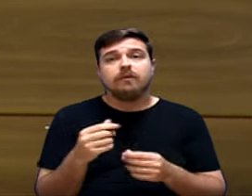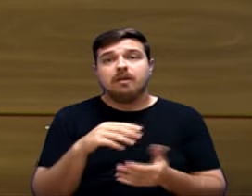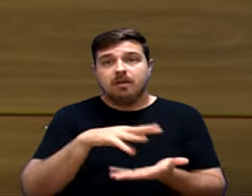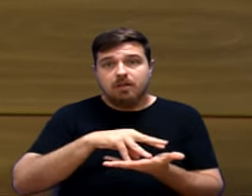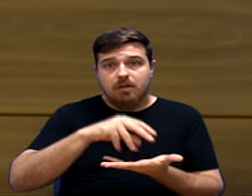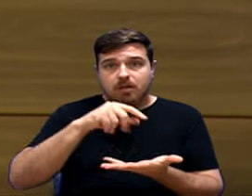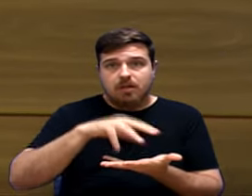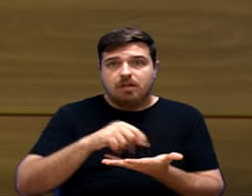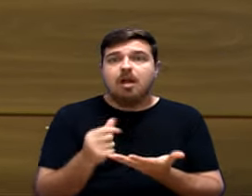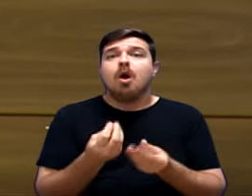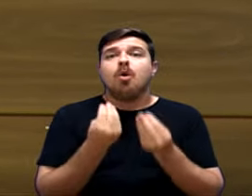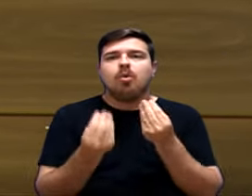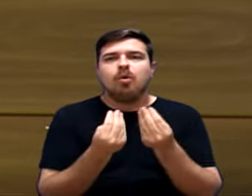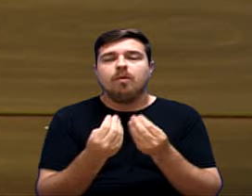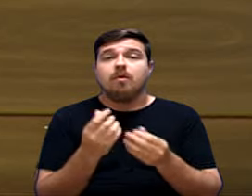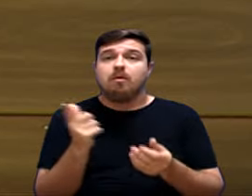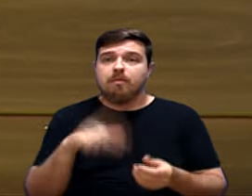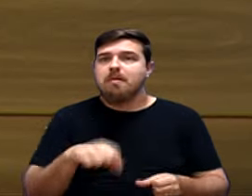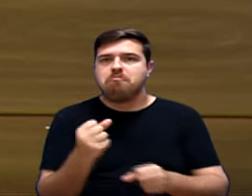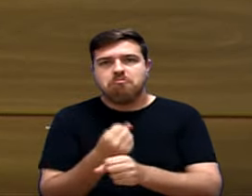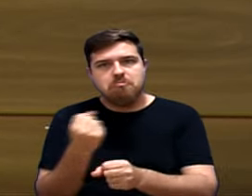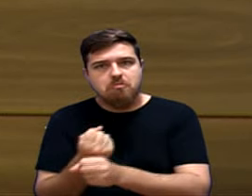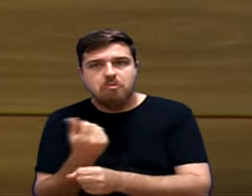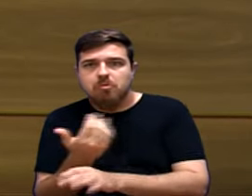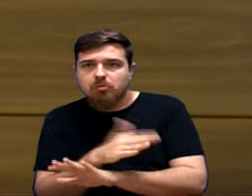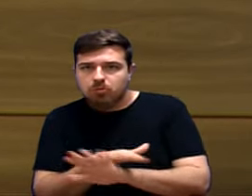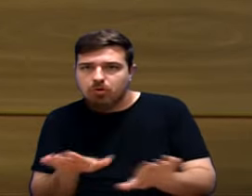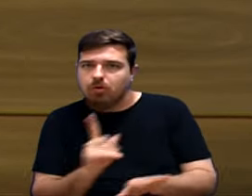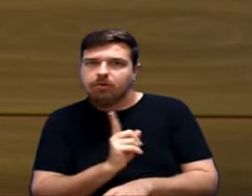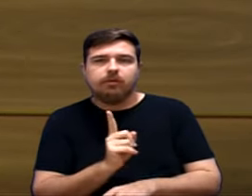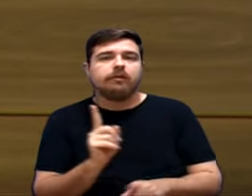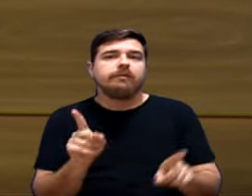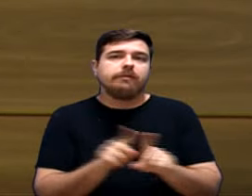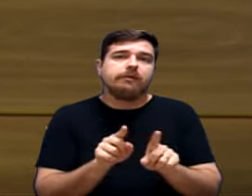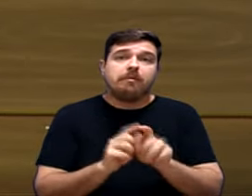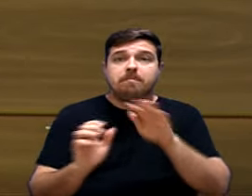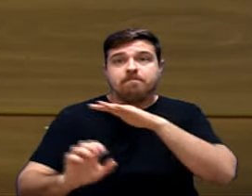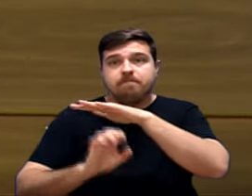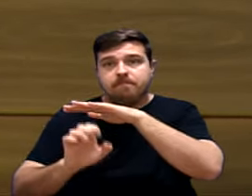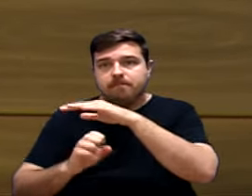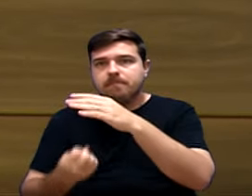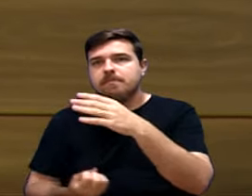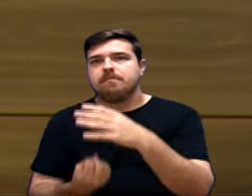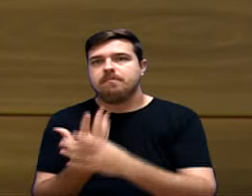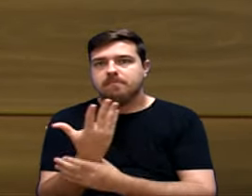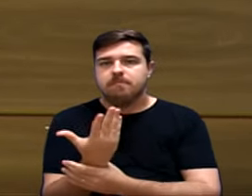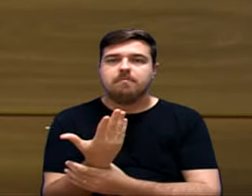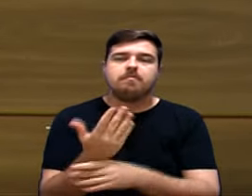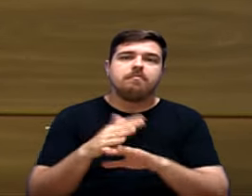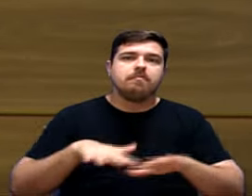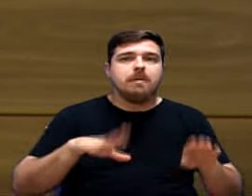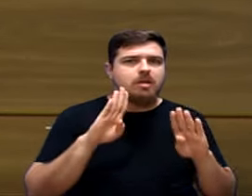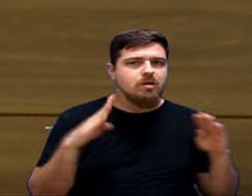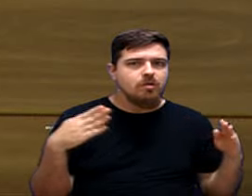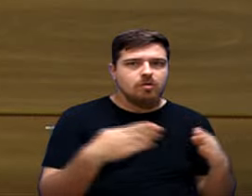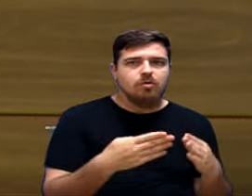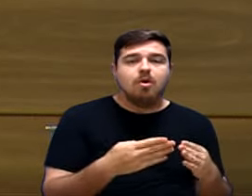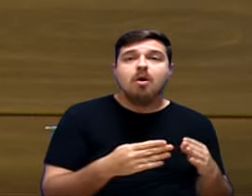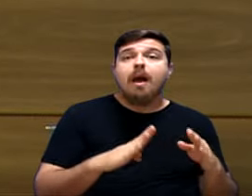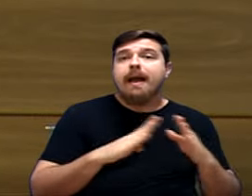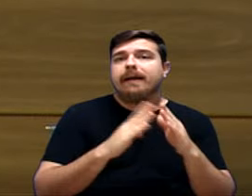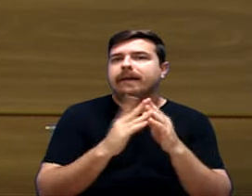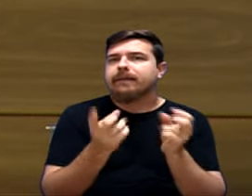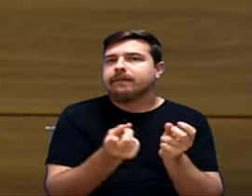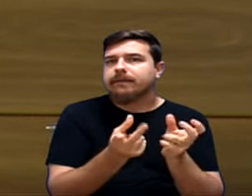de de não só de empreendimentos mas principalmente na abertura de empresas a gente tá focando muito no no mercado